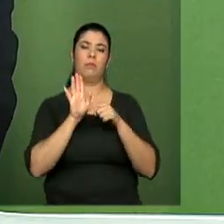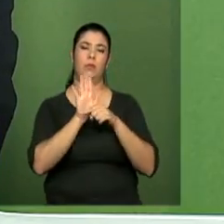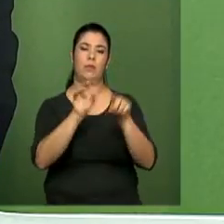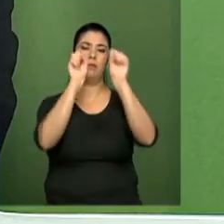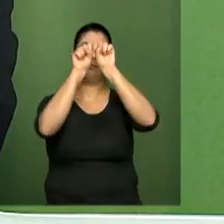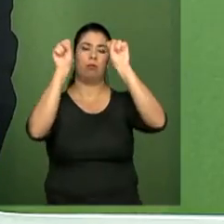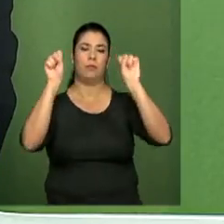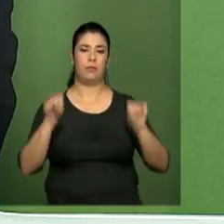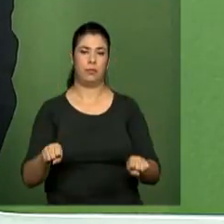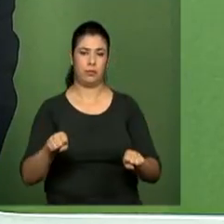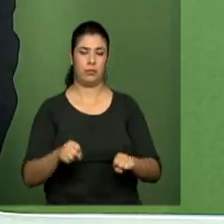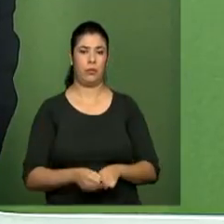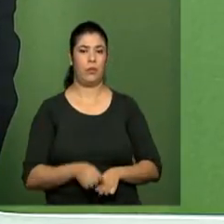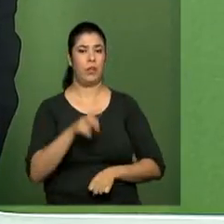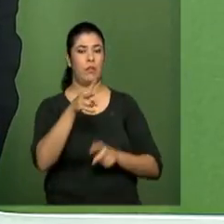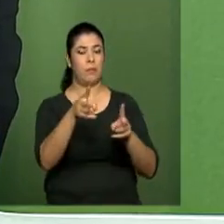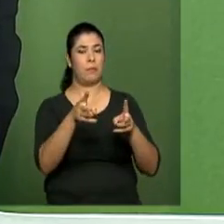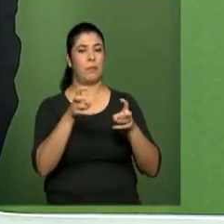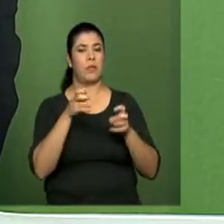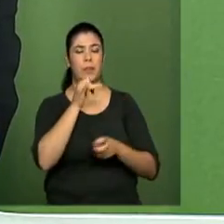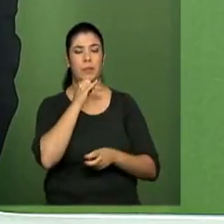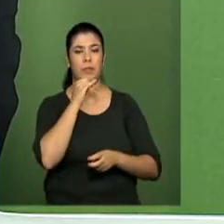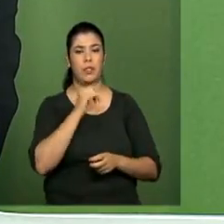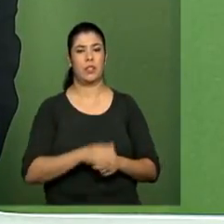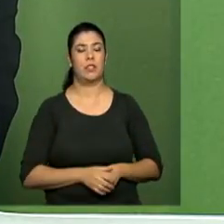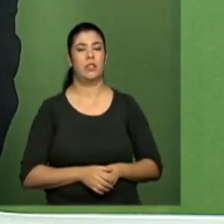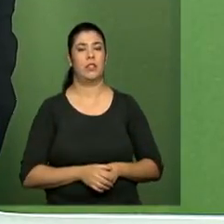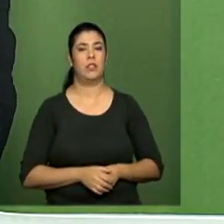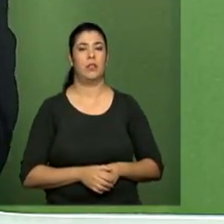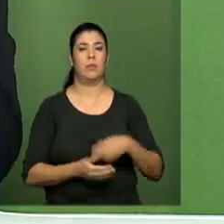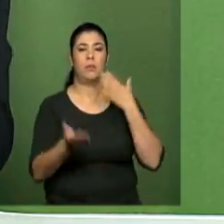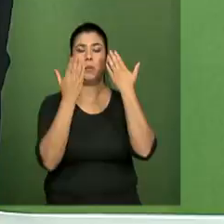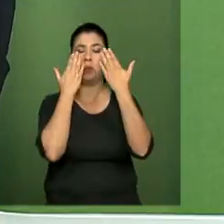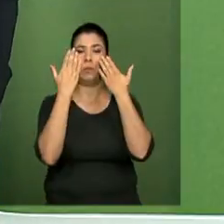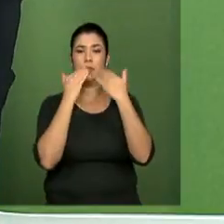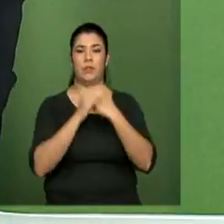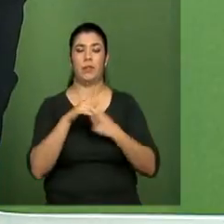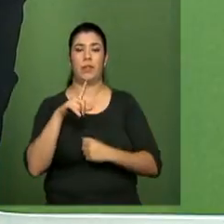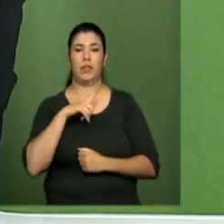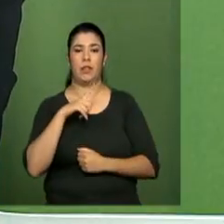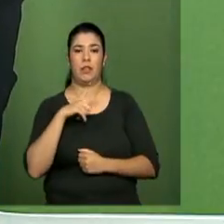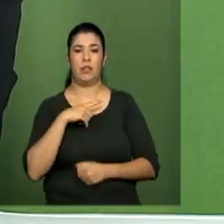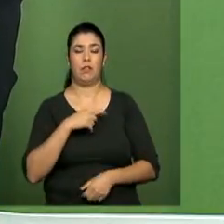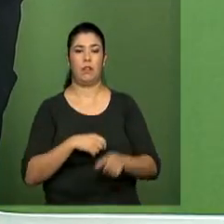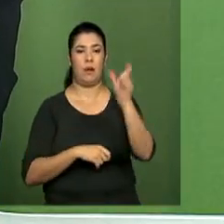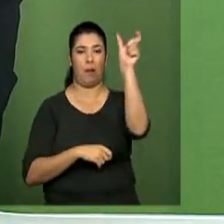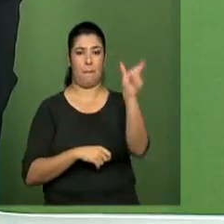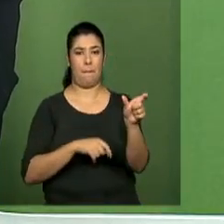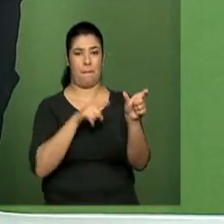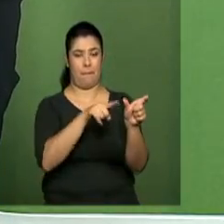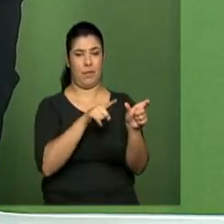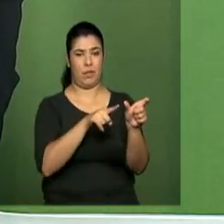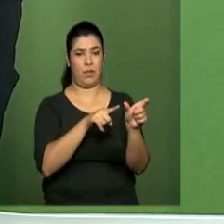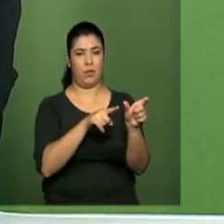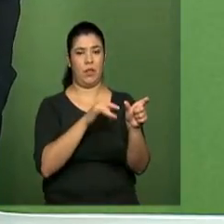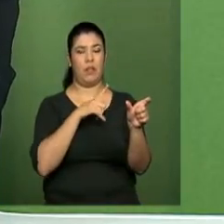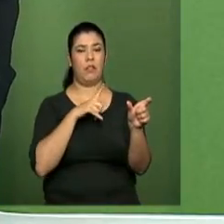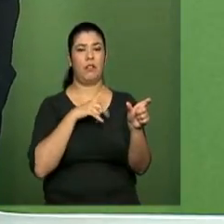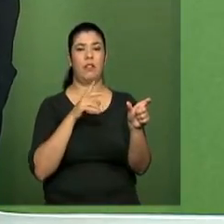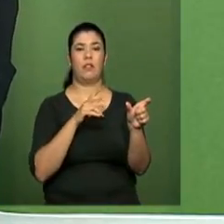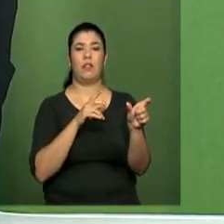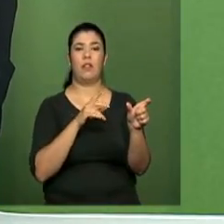você pode fazer a identificação e agora você vai ter você tem que ter do cidadão os dados biográficos